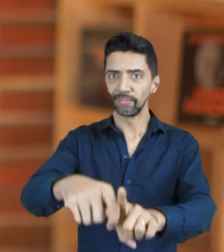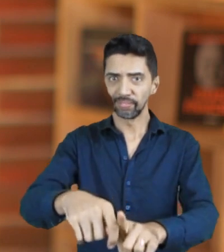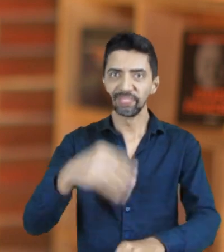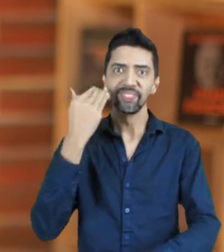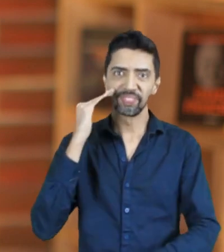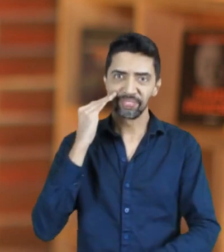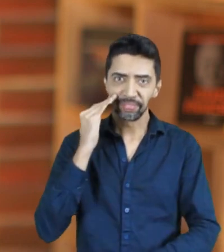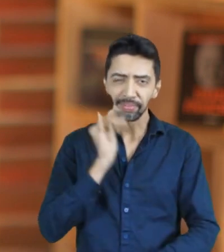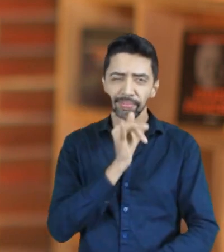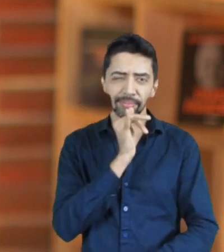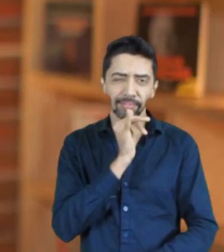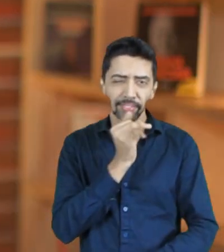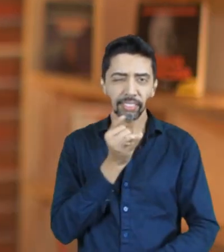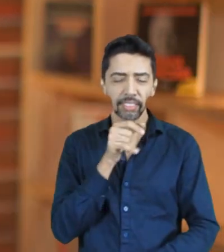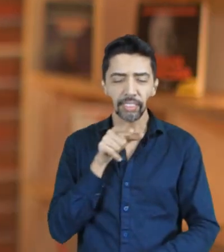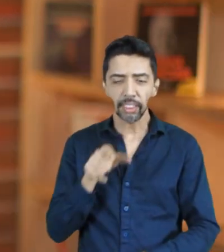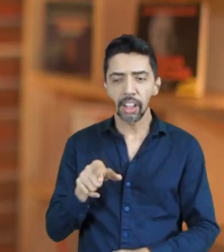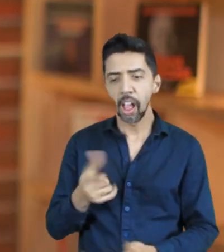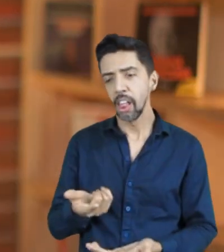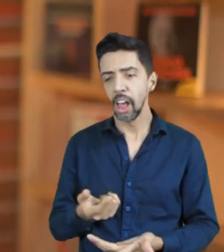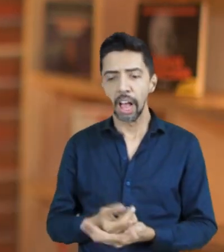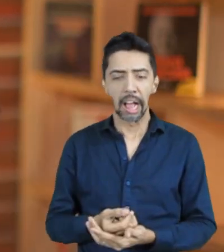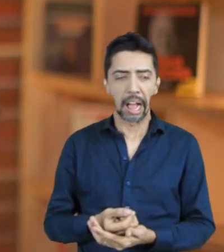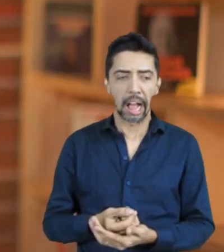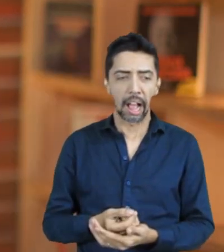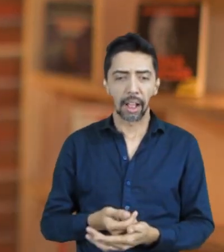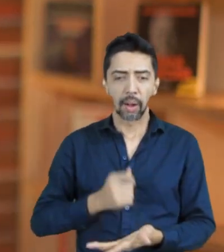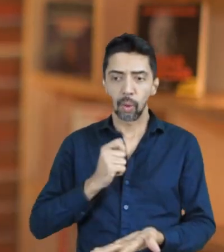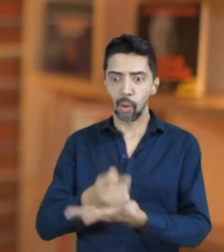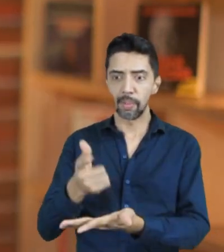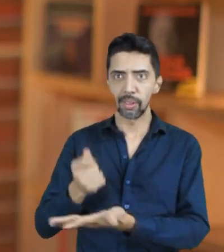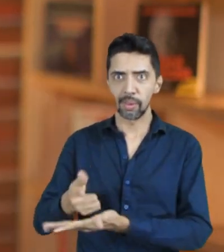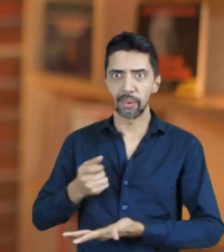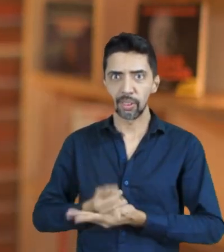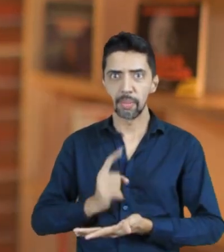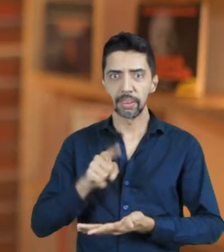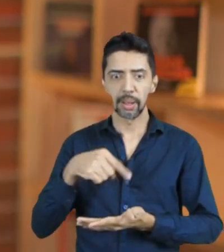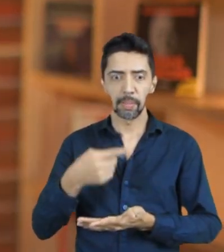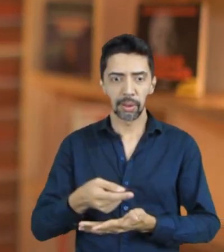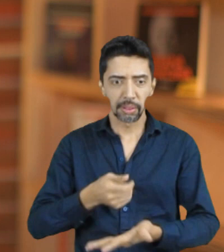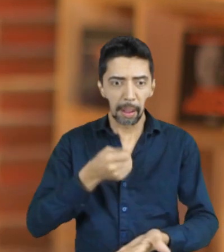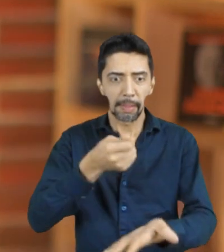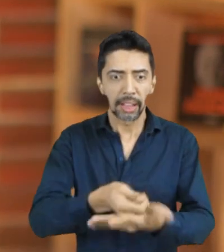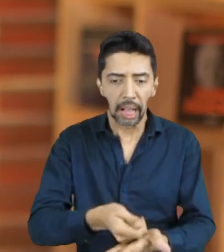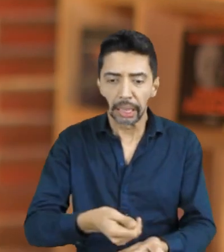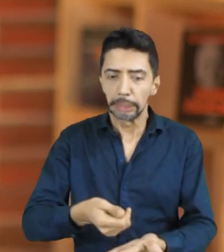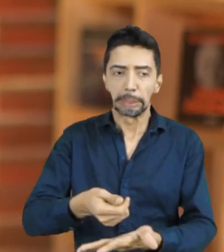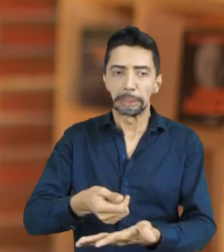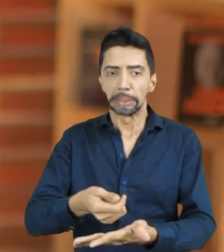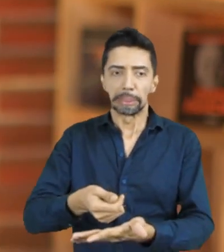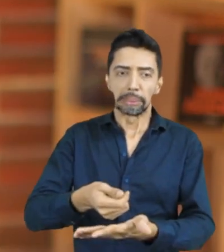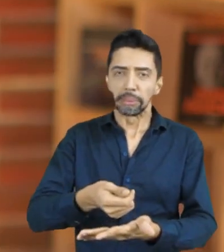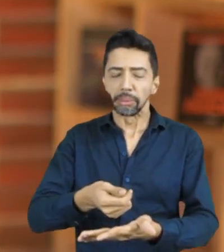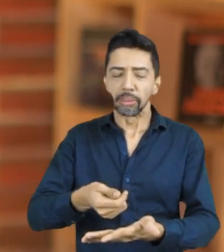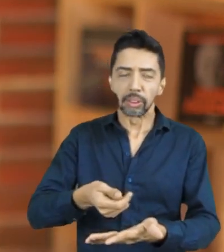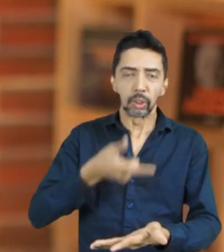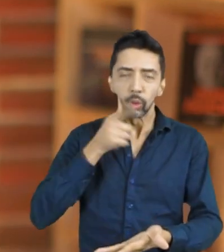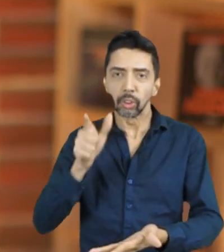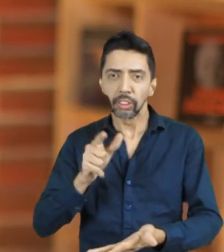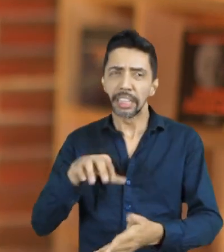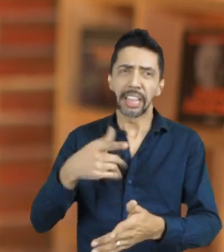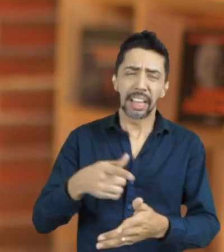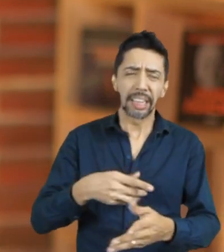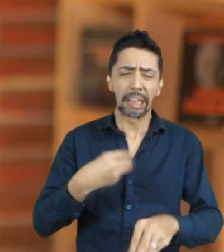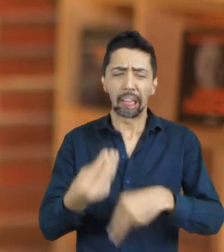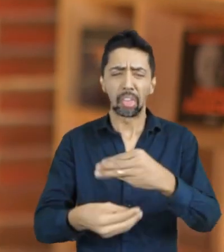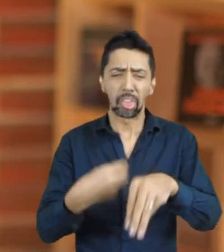é desequilibrar-se numa situação que ela vai perder esse controle e aí abraço né porque aí ela vai